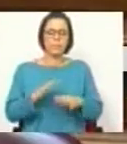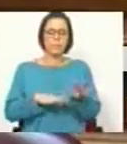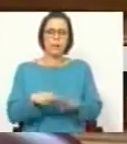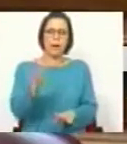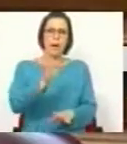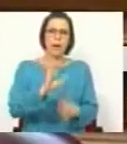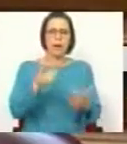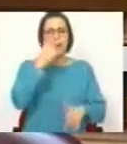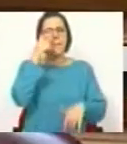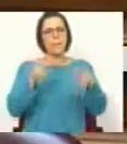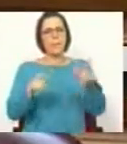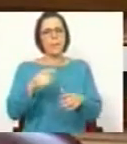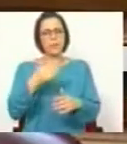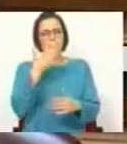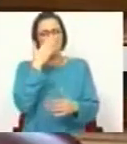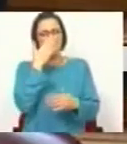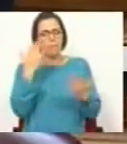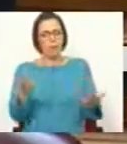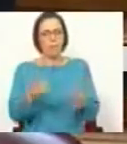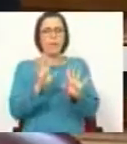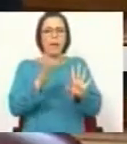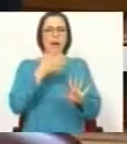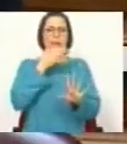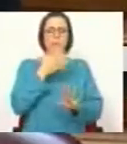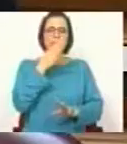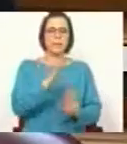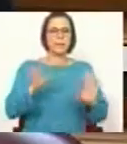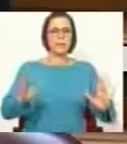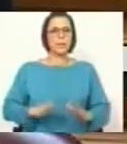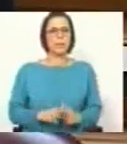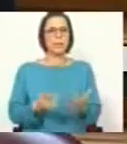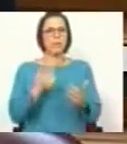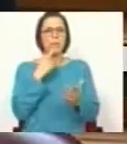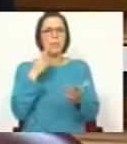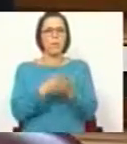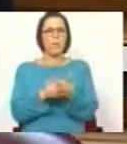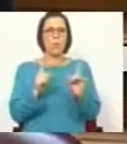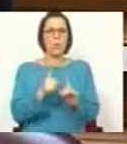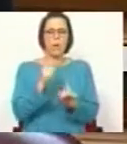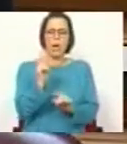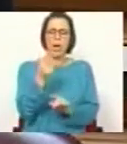fazer das pessoas tolas quando se diz que não pagam